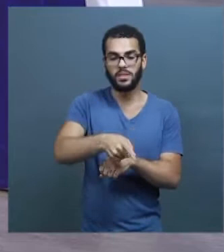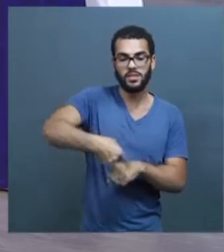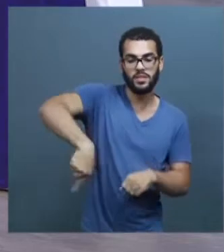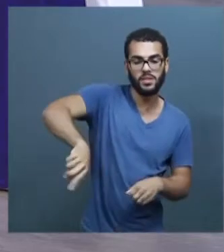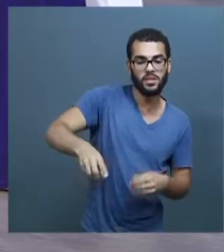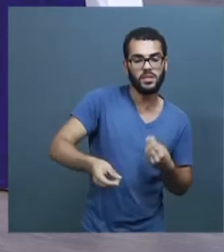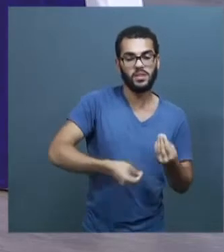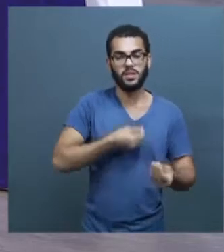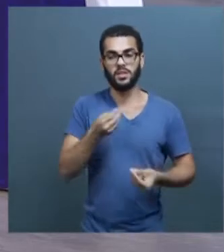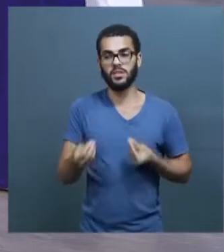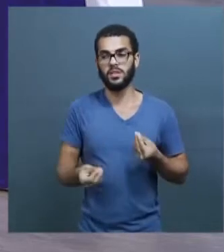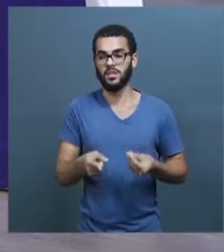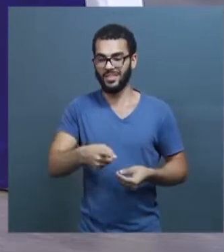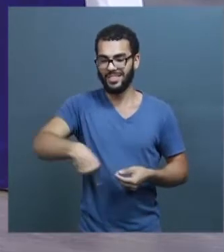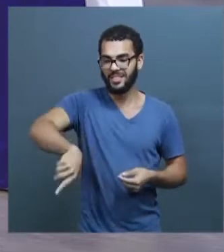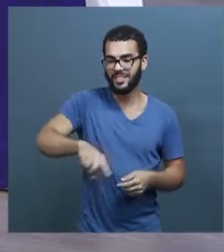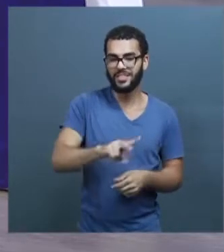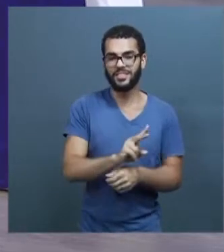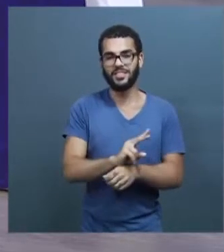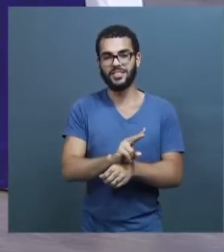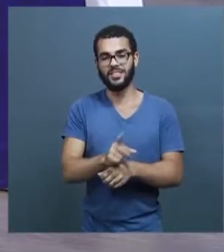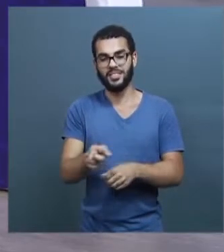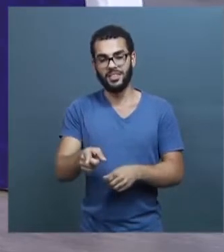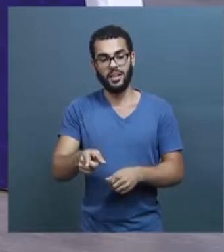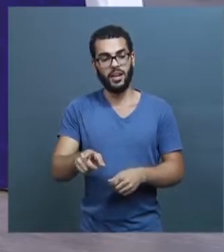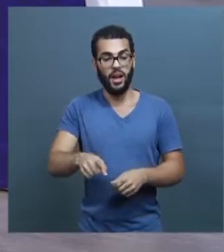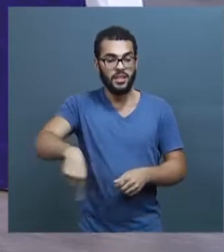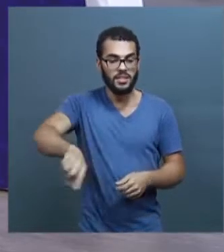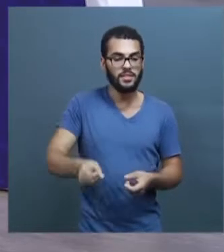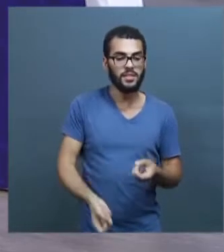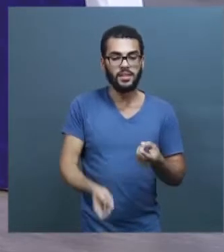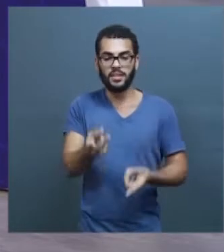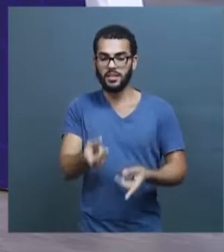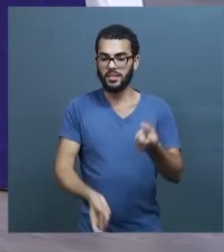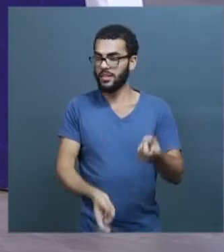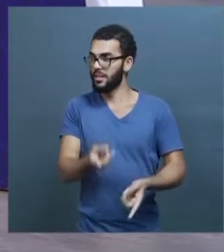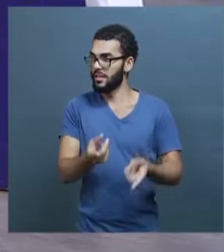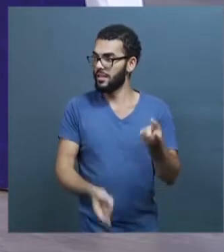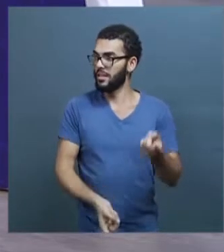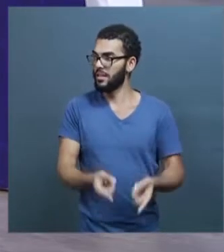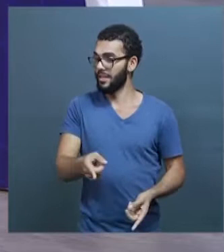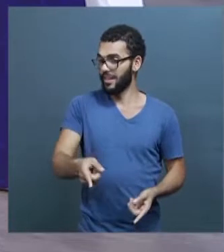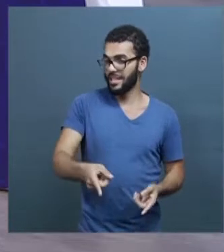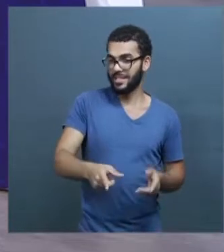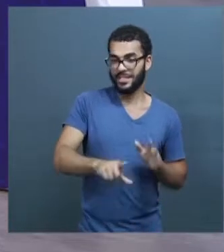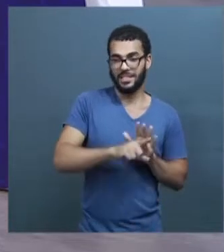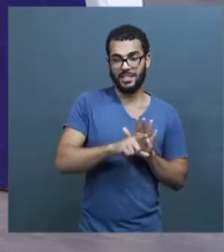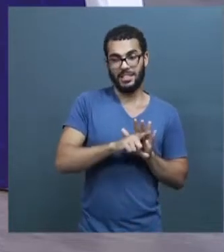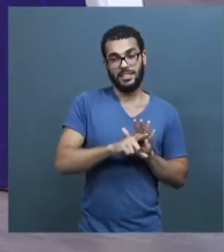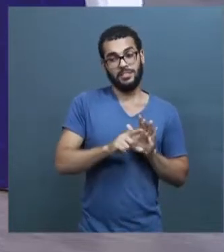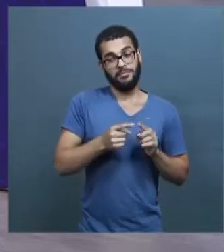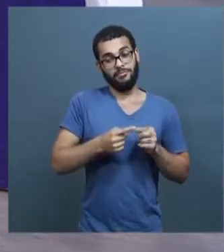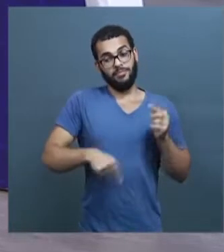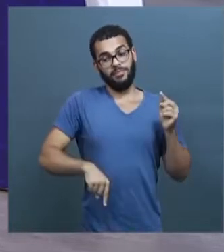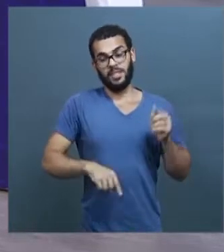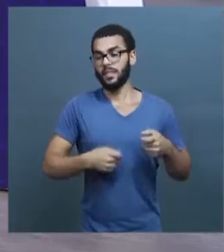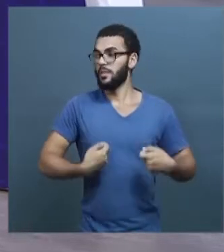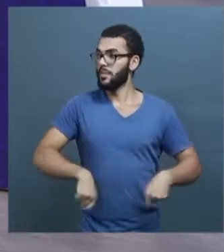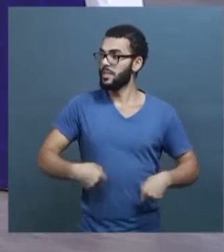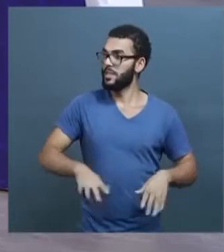sobre esse tipo de comercialização, né, já que é ilegal. E, então, cabe aí talvez uma conversa, os diretores ficarem